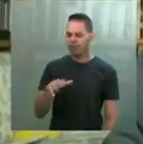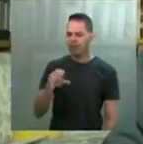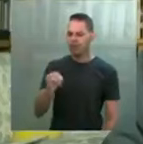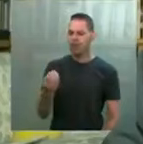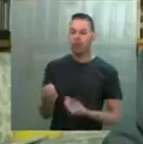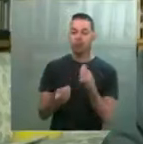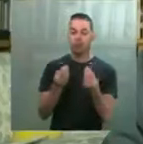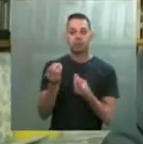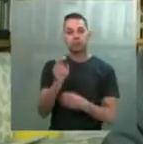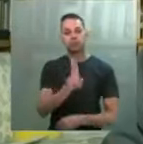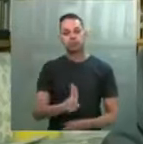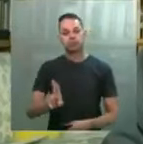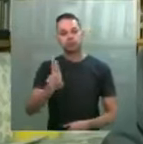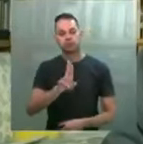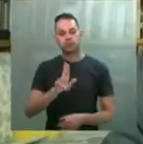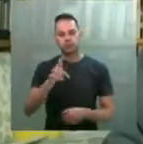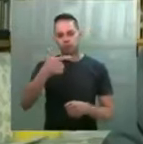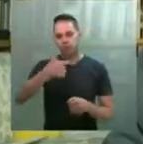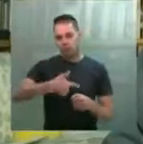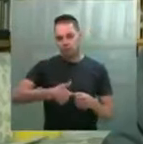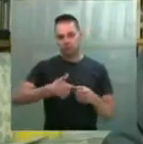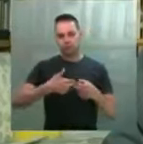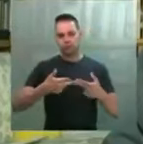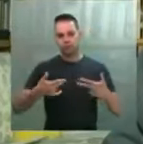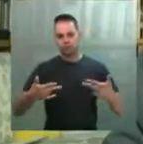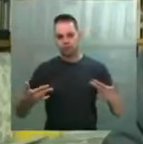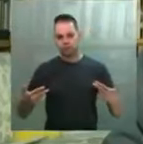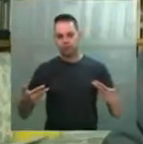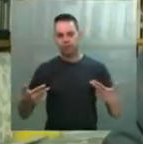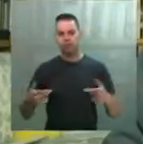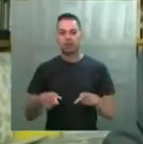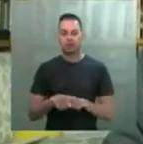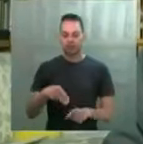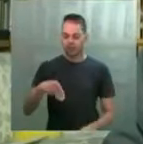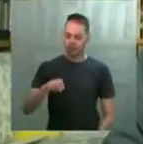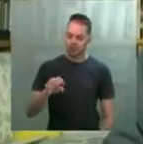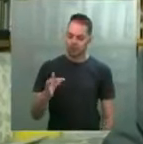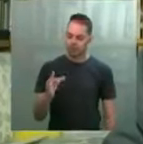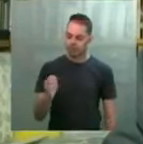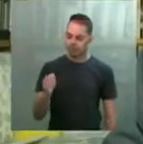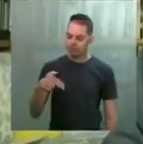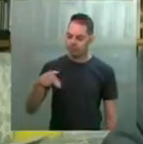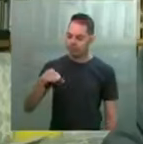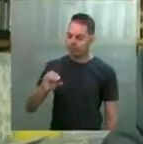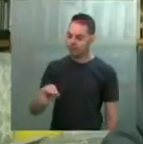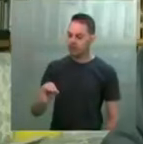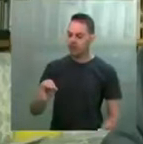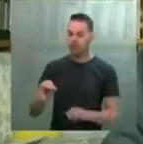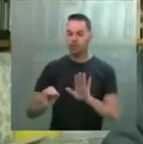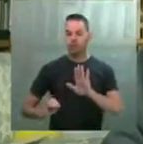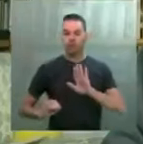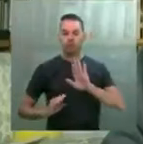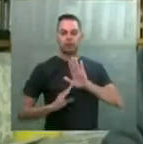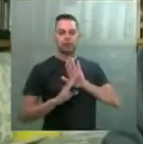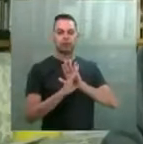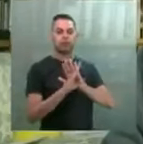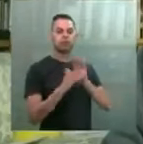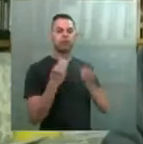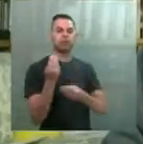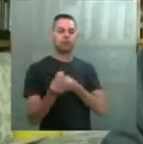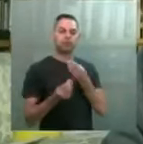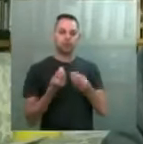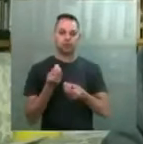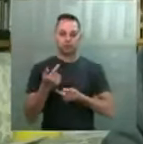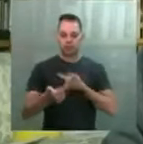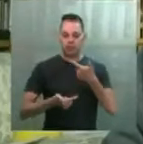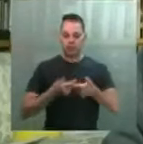desse consumo de combustível. E o metano também aumenta com a atividade